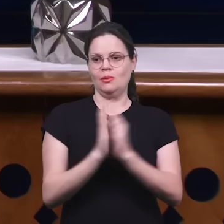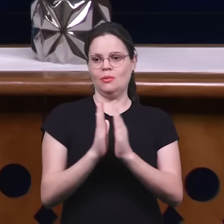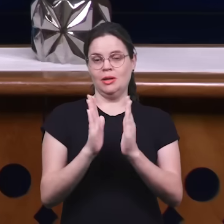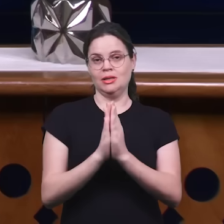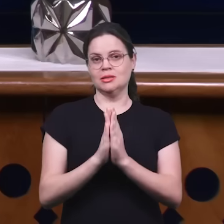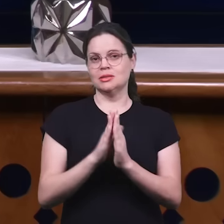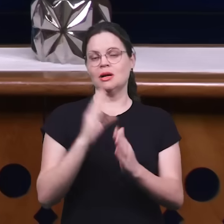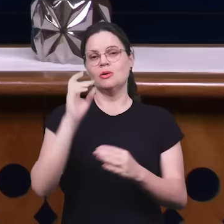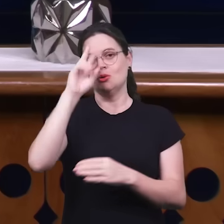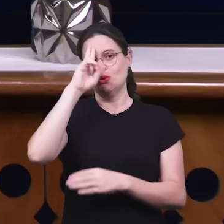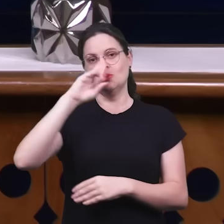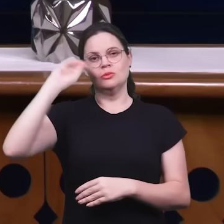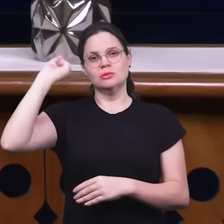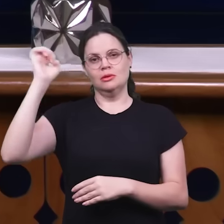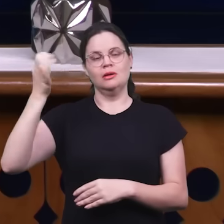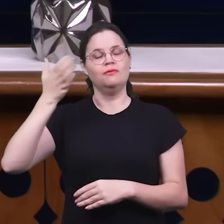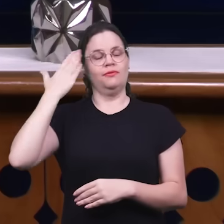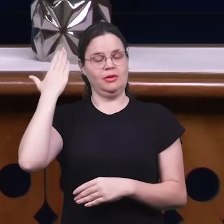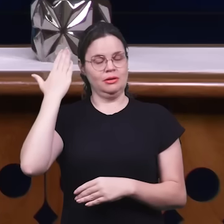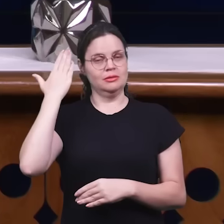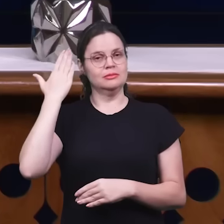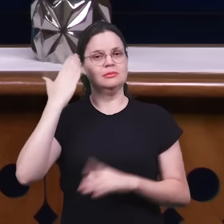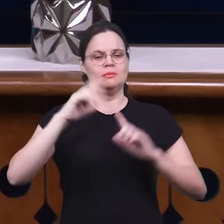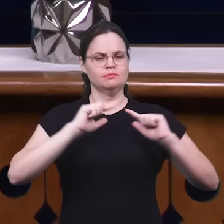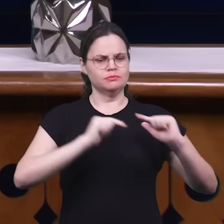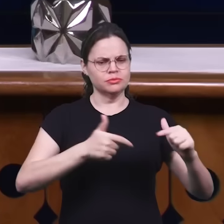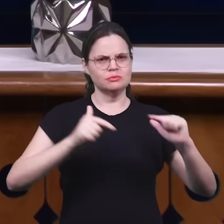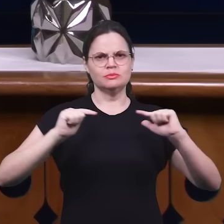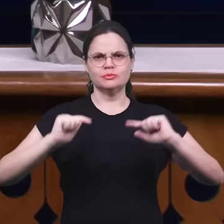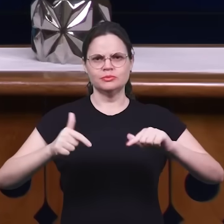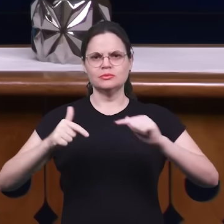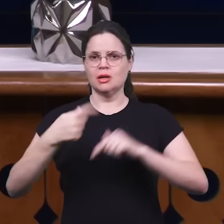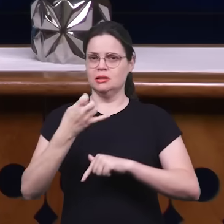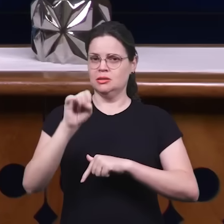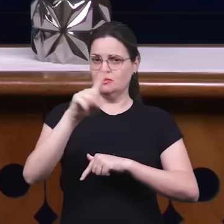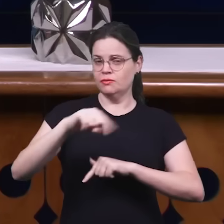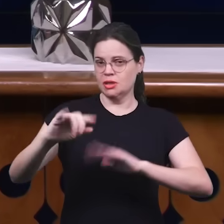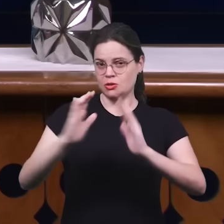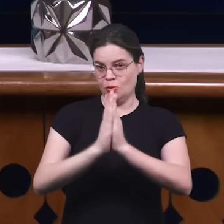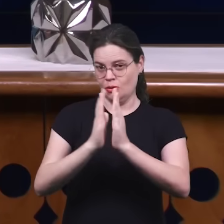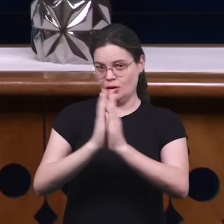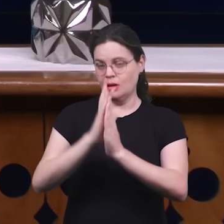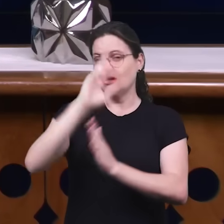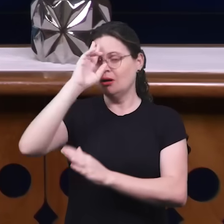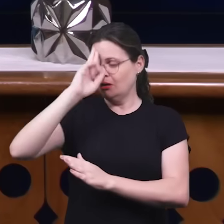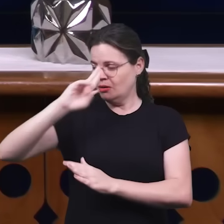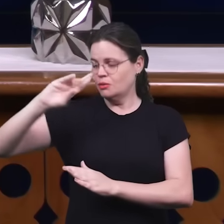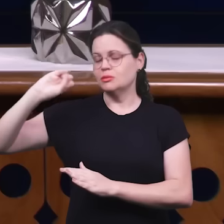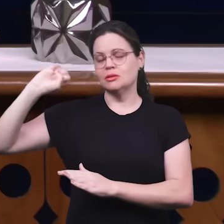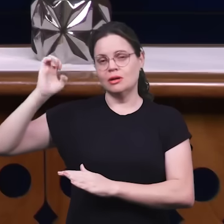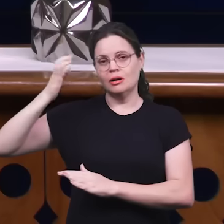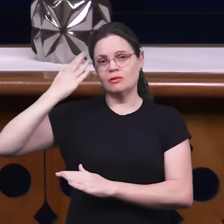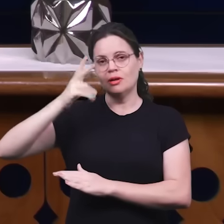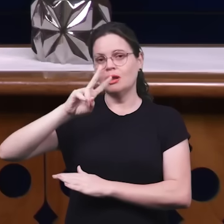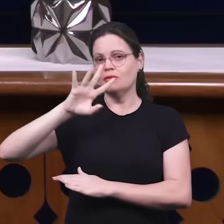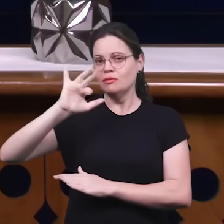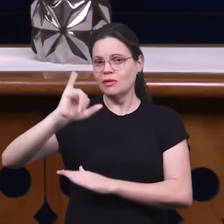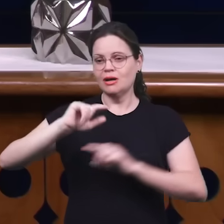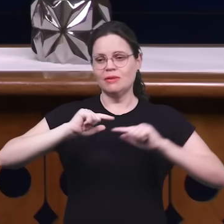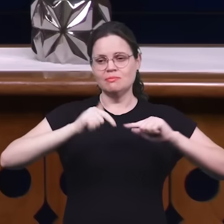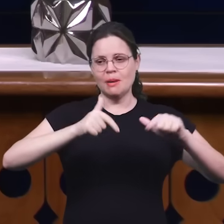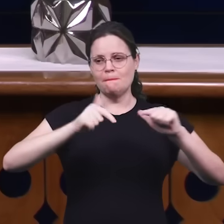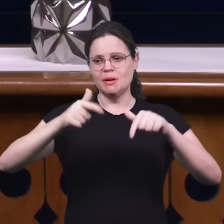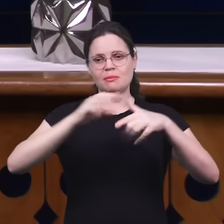revela, realiza e conduz o homem dentro do plano da salvação.